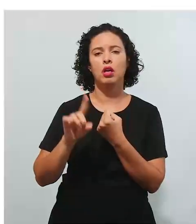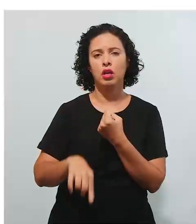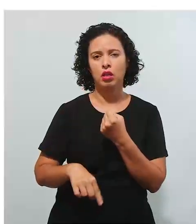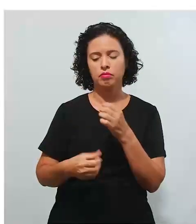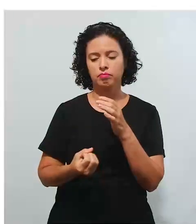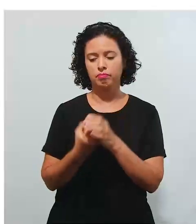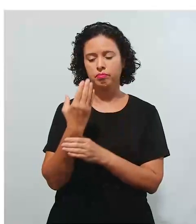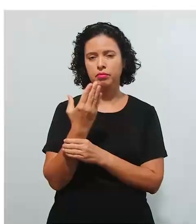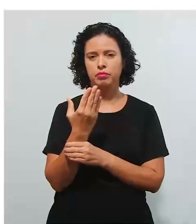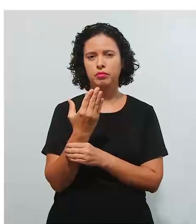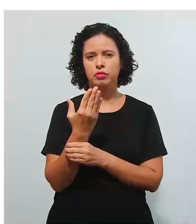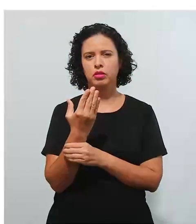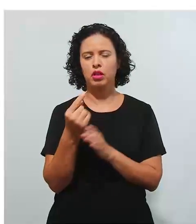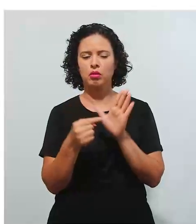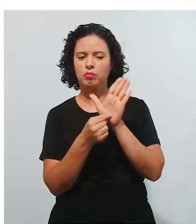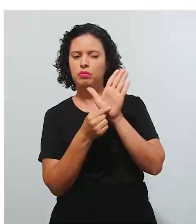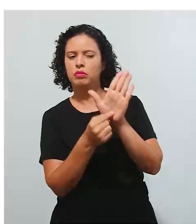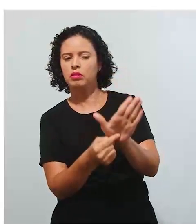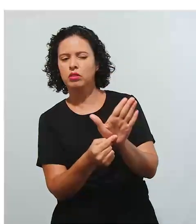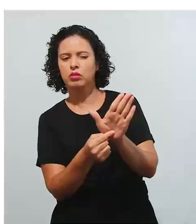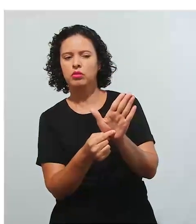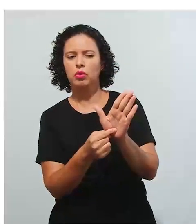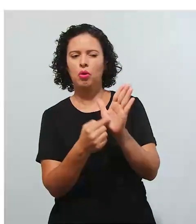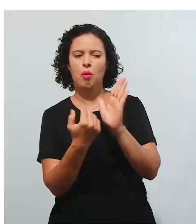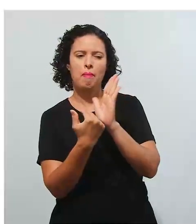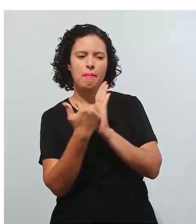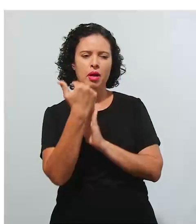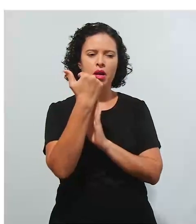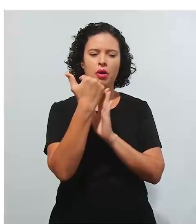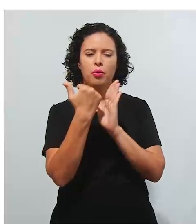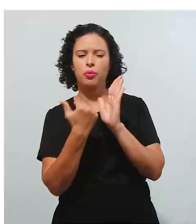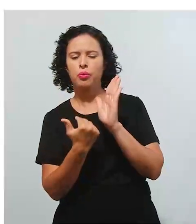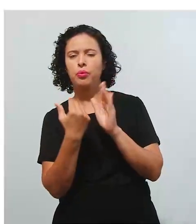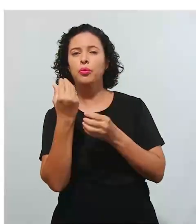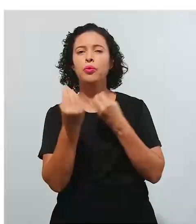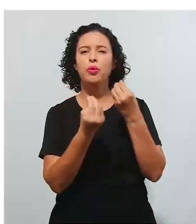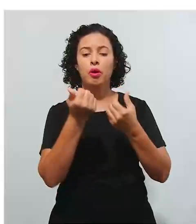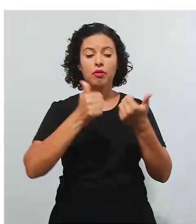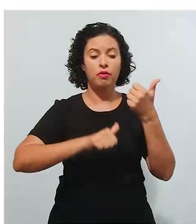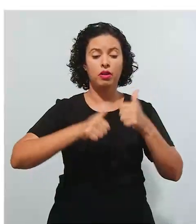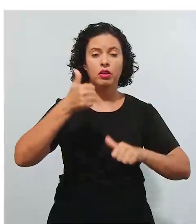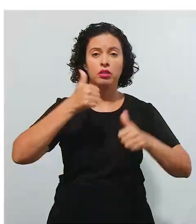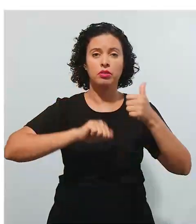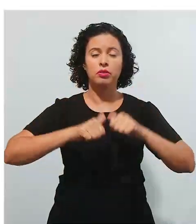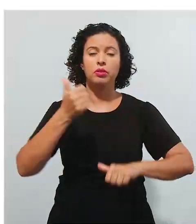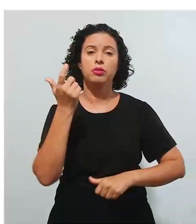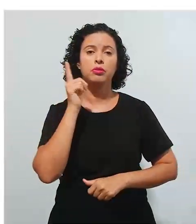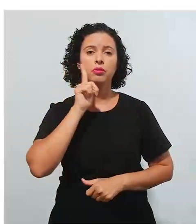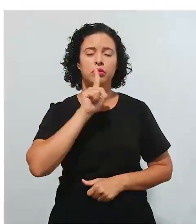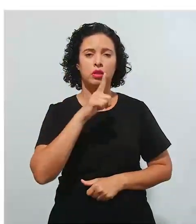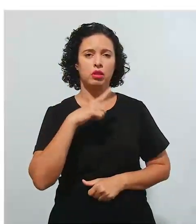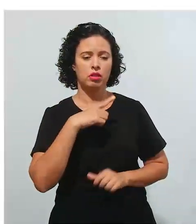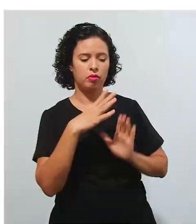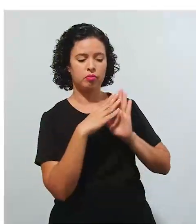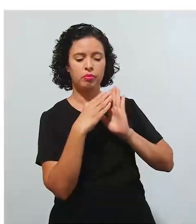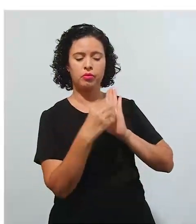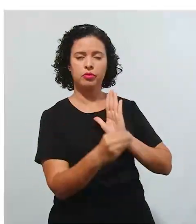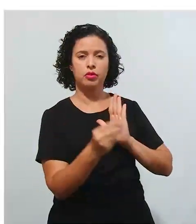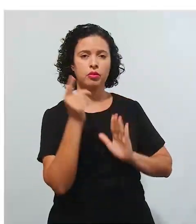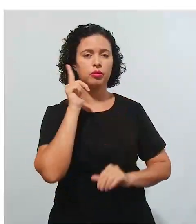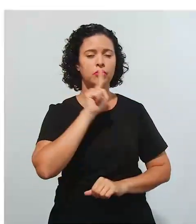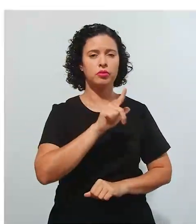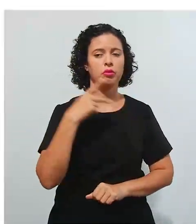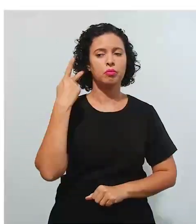parâmetros, indicadores de desempenho, a fim de que os avaliadores estabeleçam um padrão para definir se a